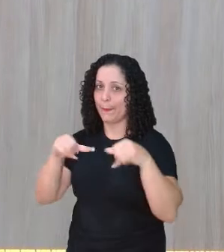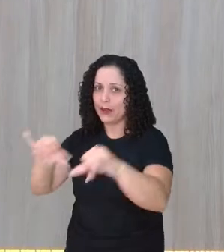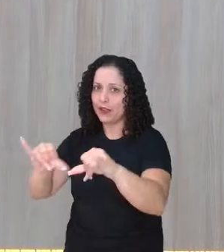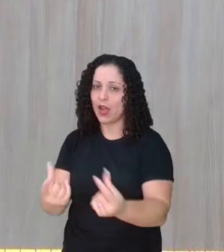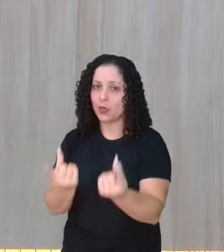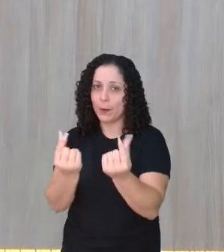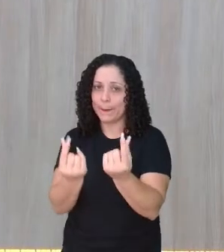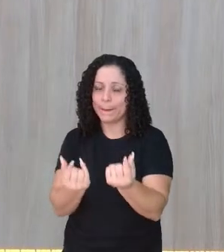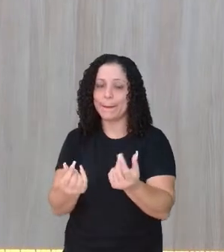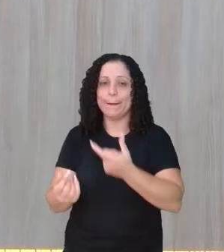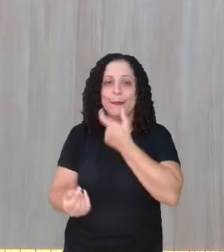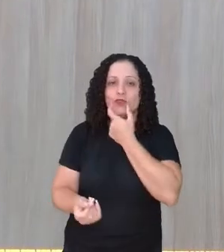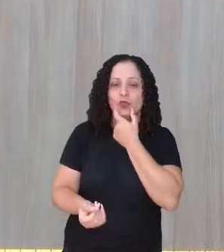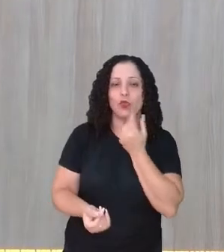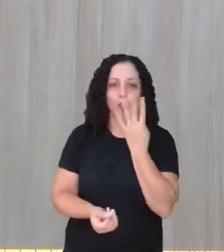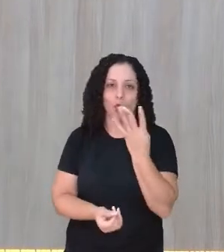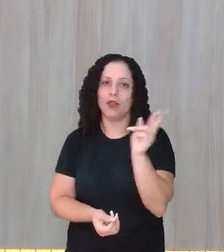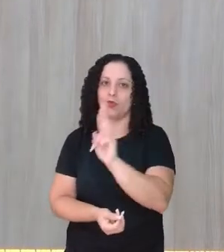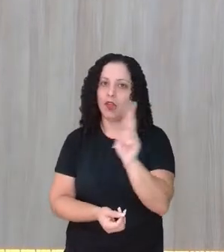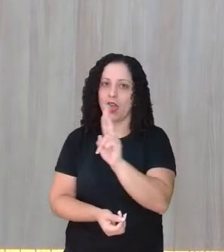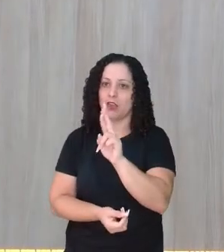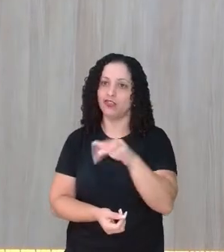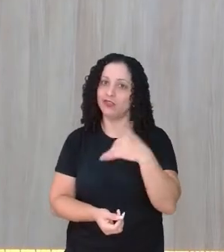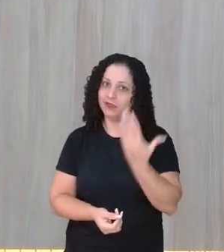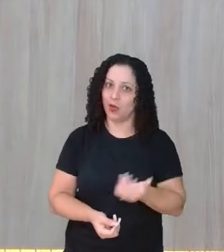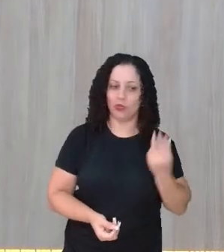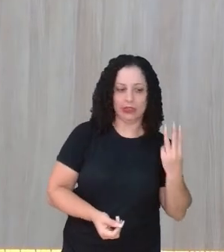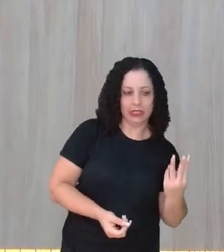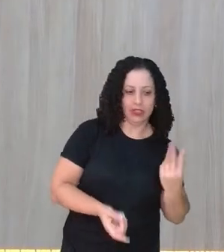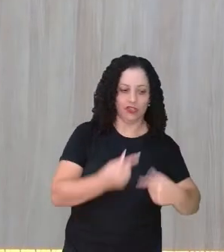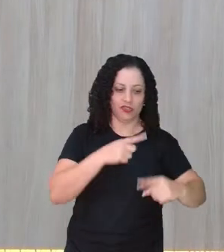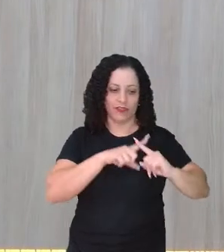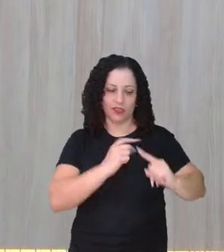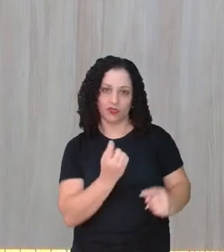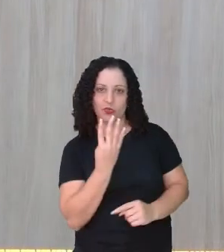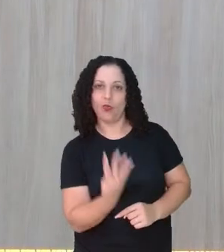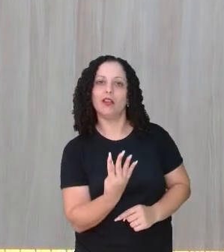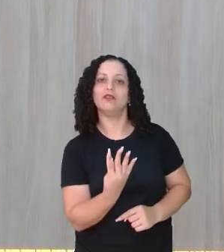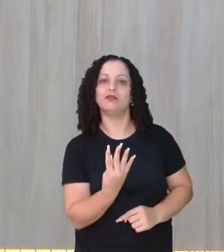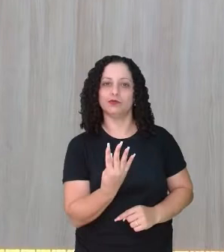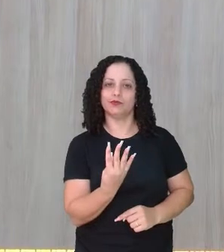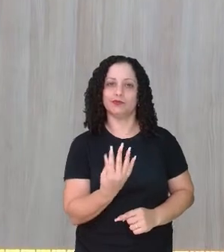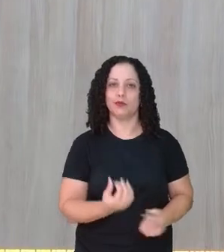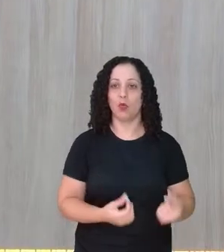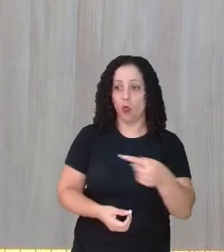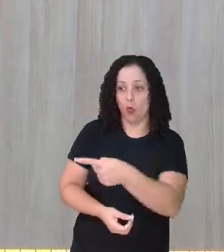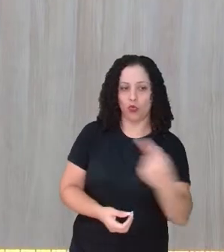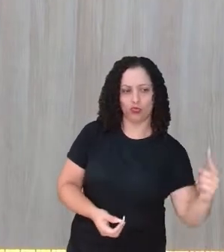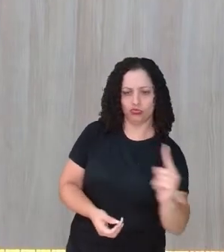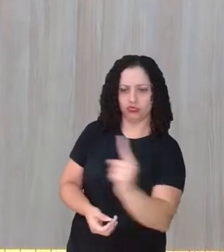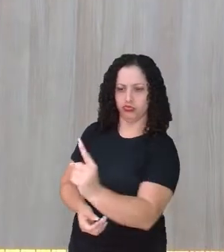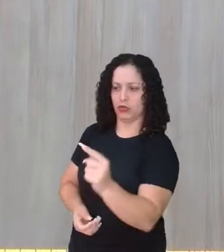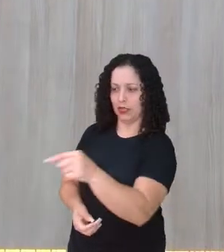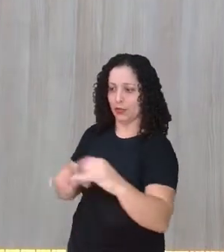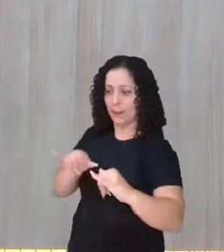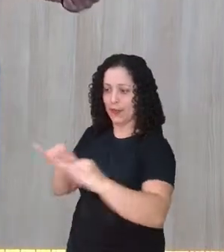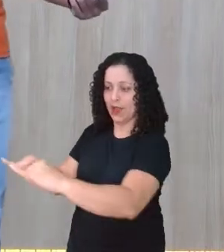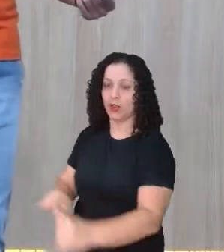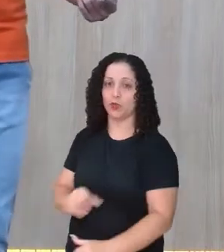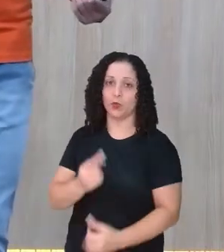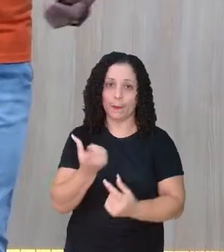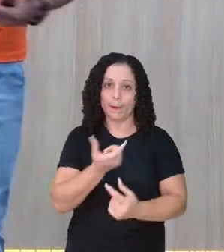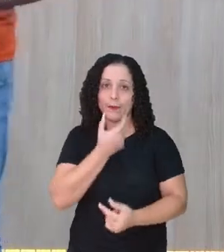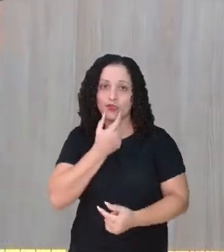igual a R$4, ele vai multiplicar 3 vezes 4. Já o outro, o biscoito foi